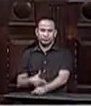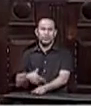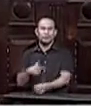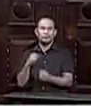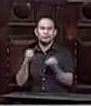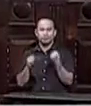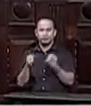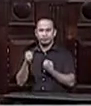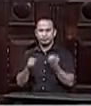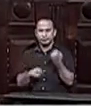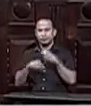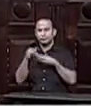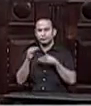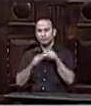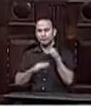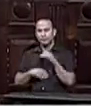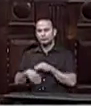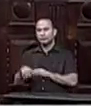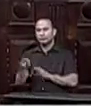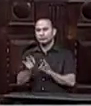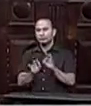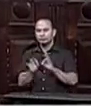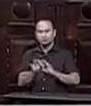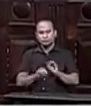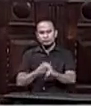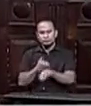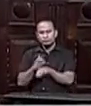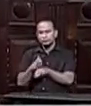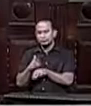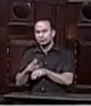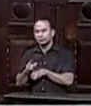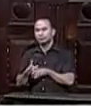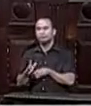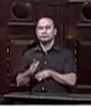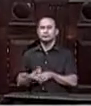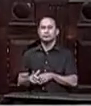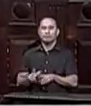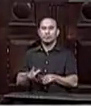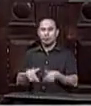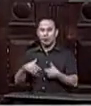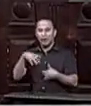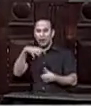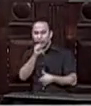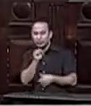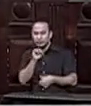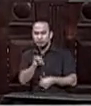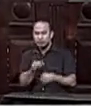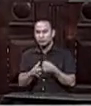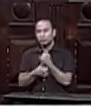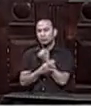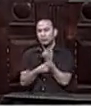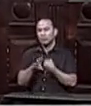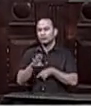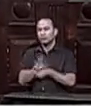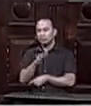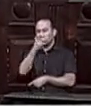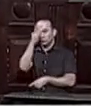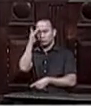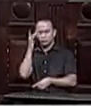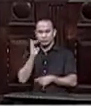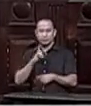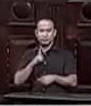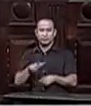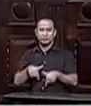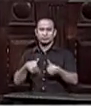educação física devidamente treinados e preparados com um plano de emergência para dar segurança àquele que busca a prática do